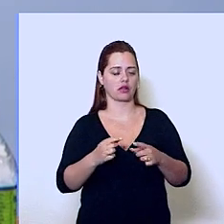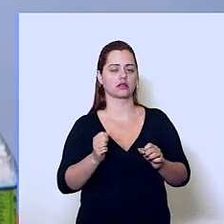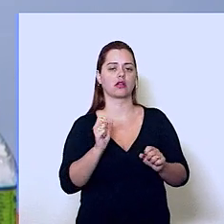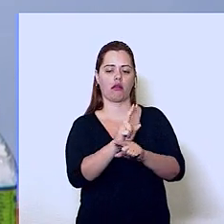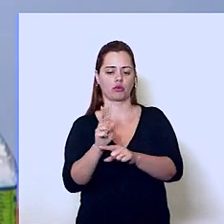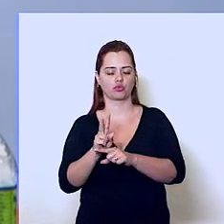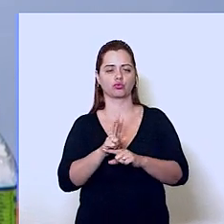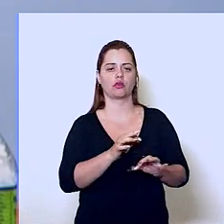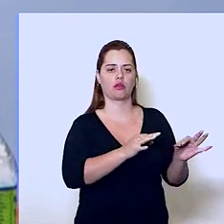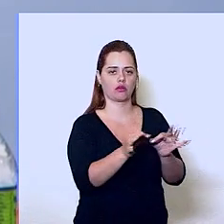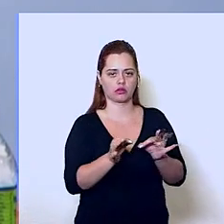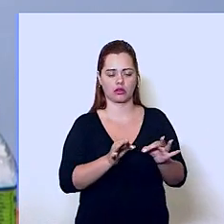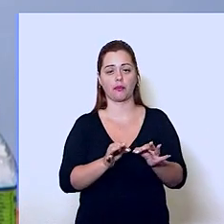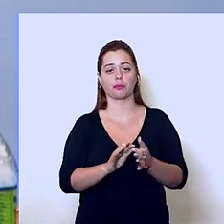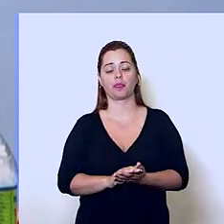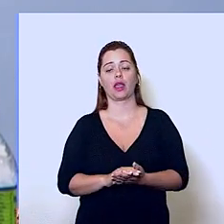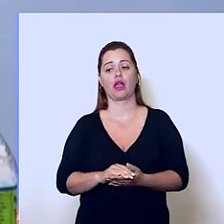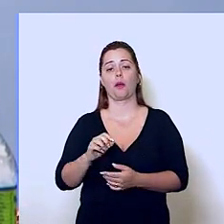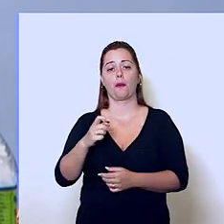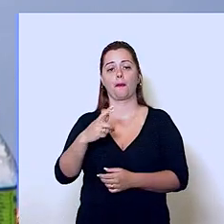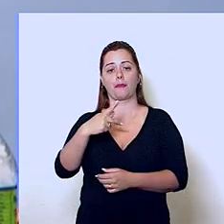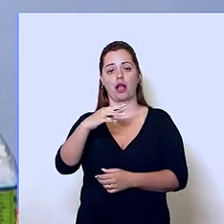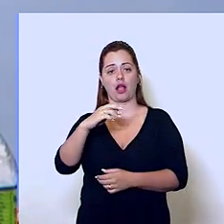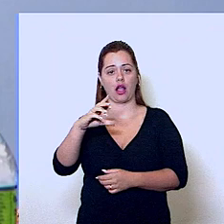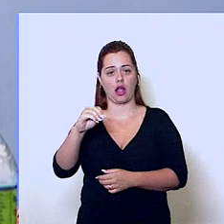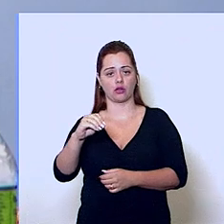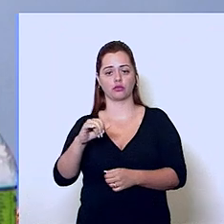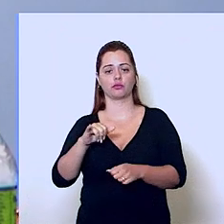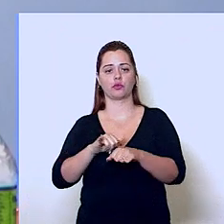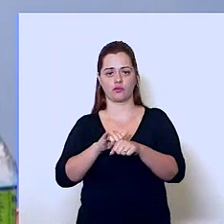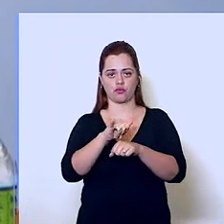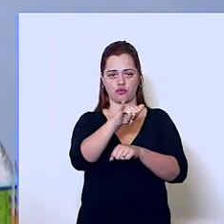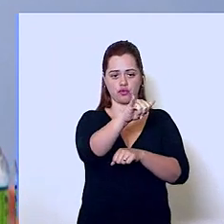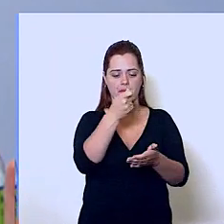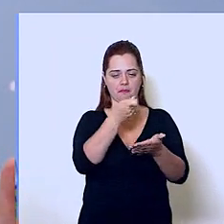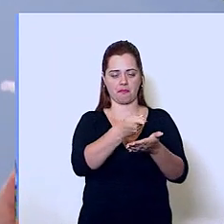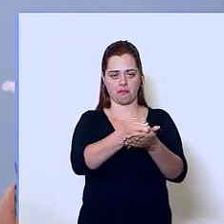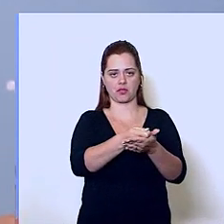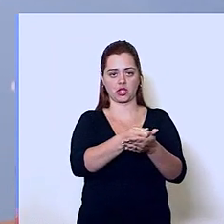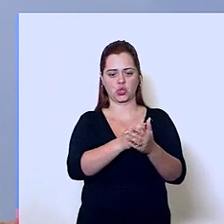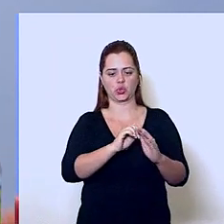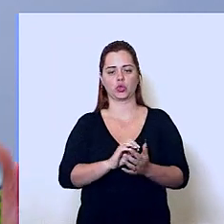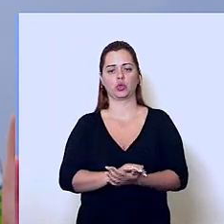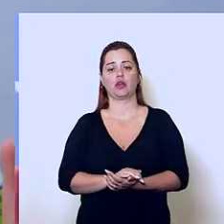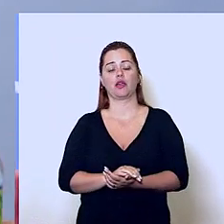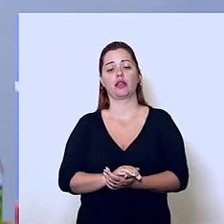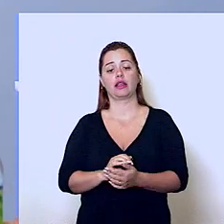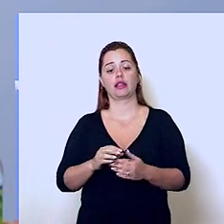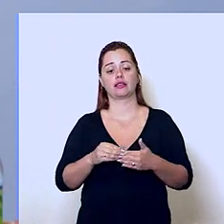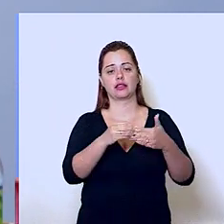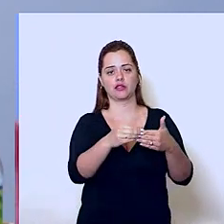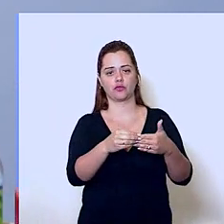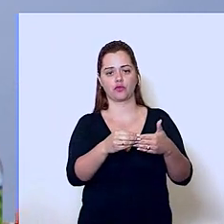Paulo Tarso fretou um avião da Varig, naquela época, e levou representantes